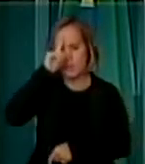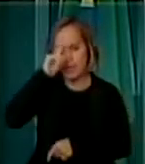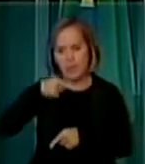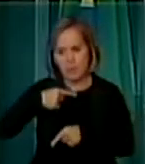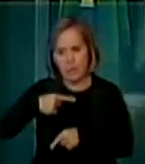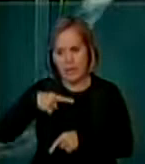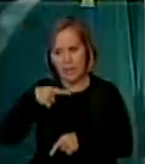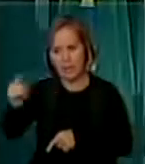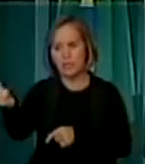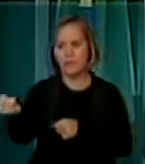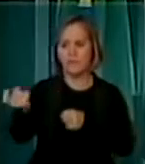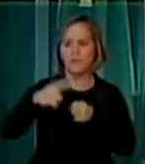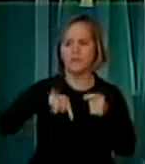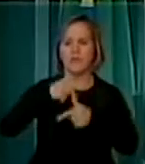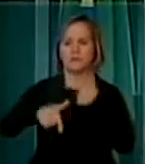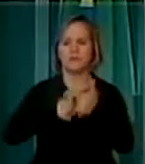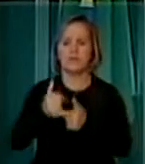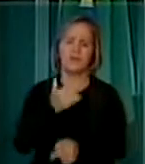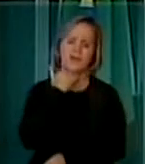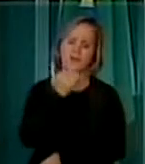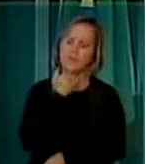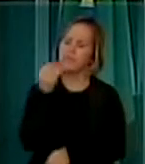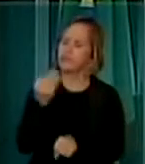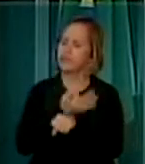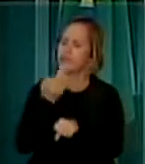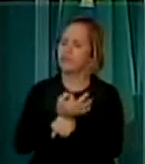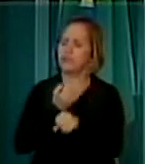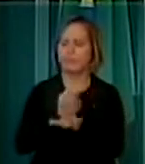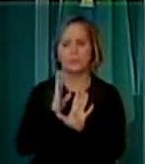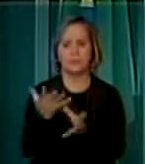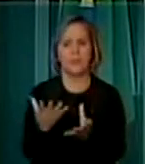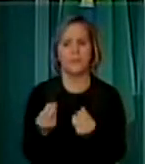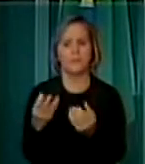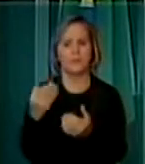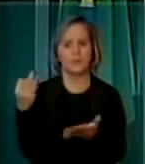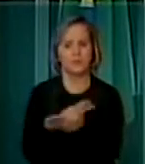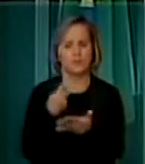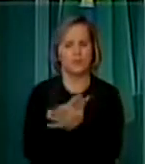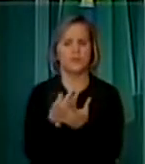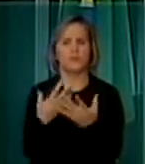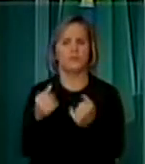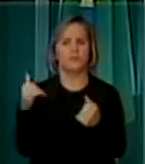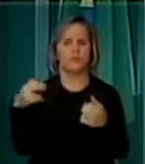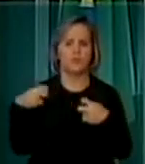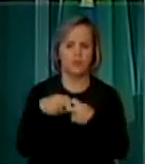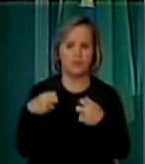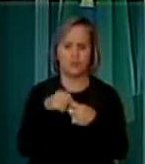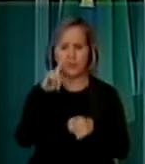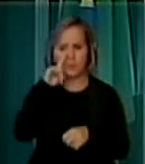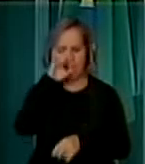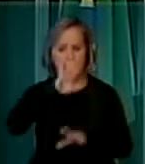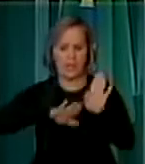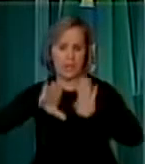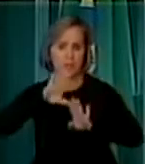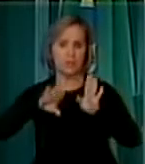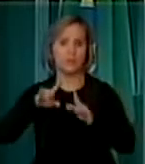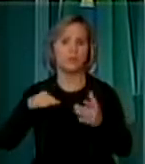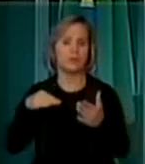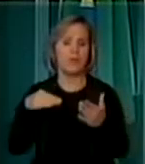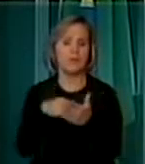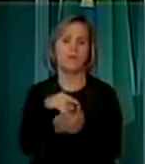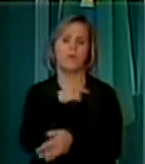mais tantos transtornos, tantos acidentes, tantos riscos, riscos até mesmo de